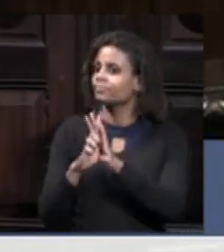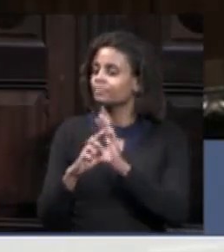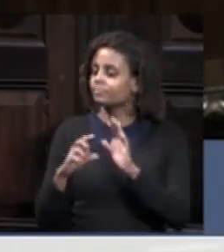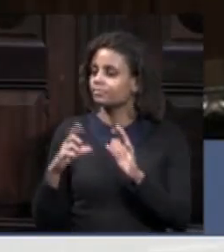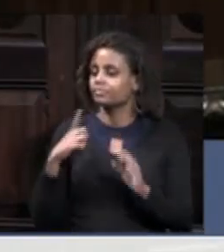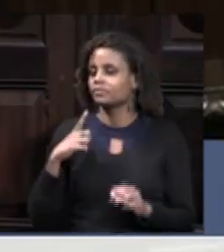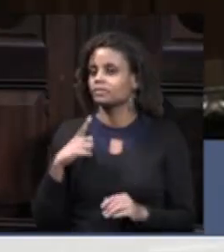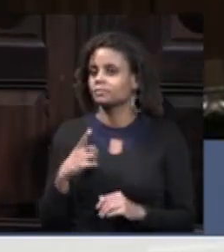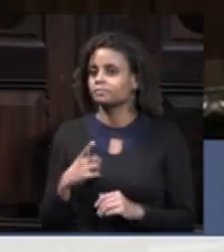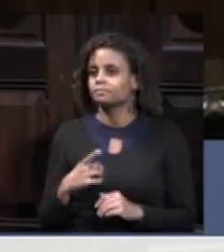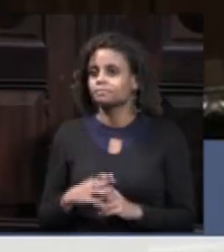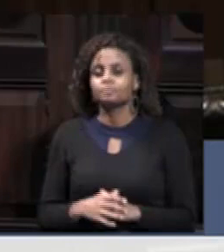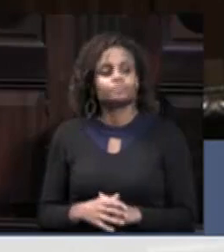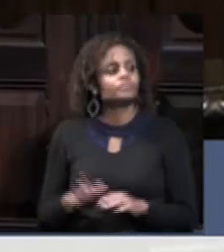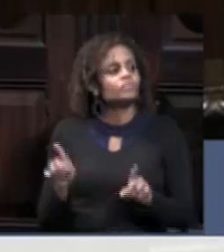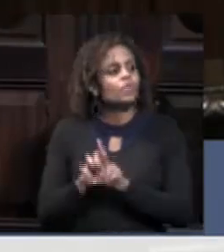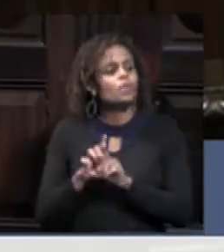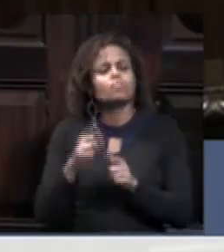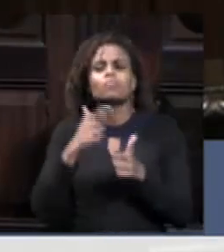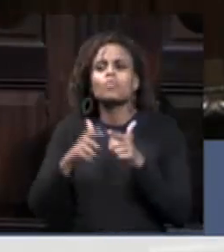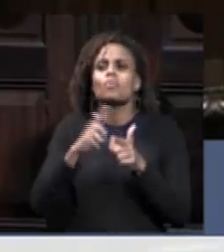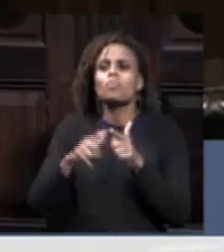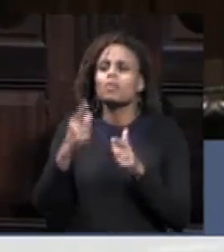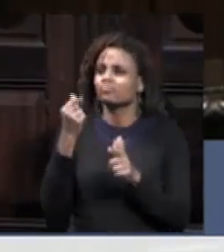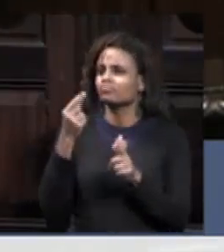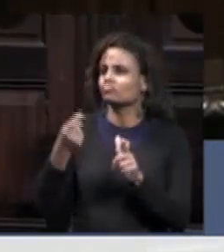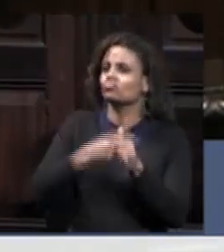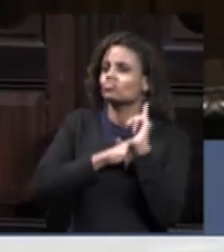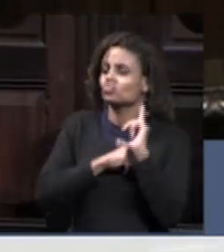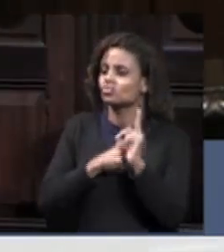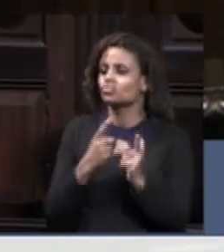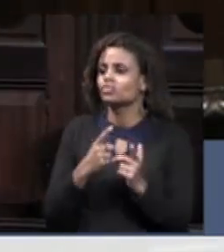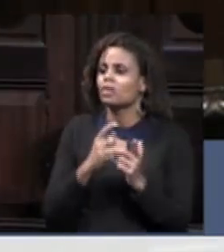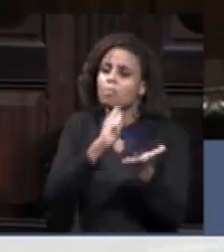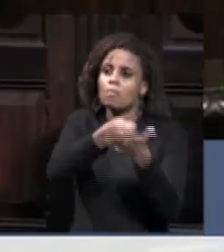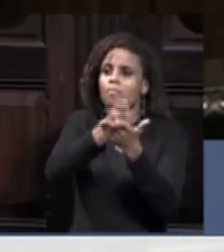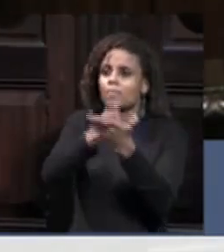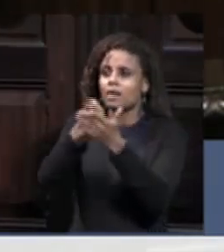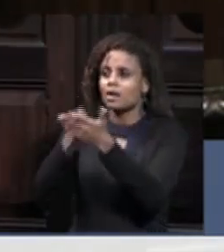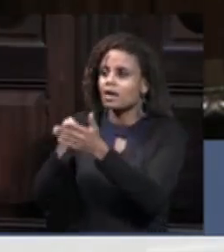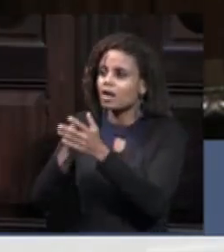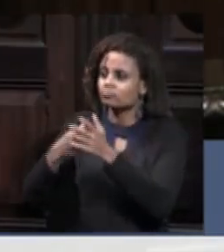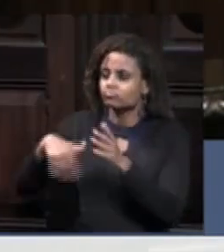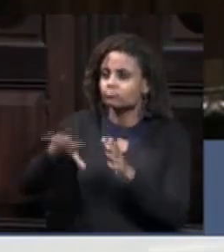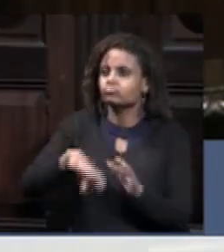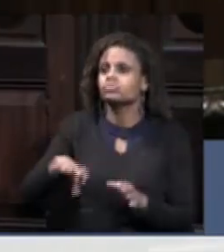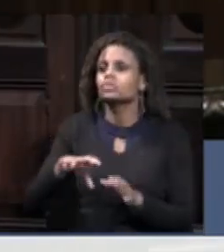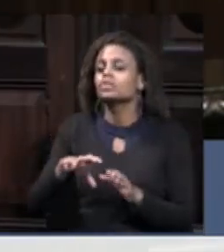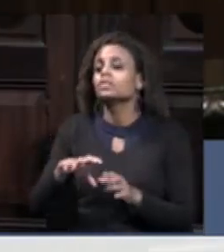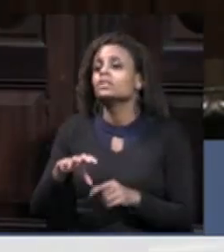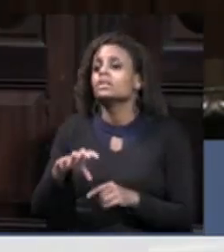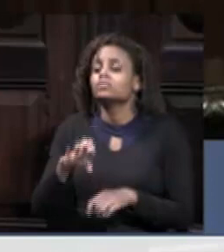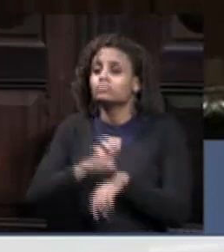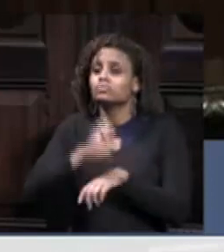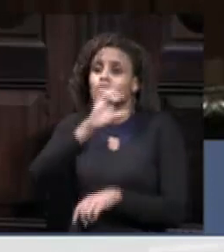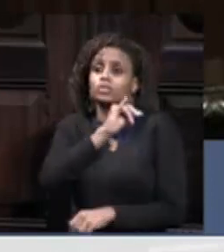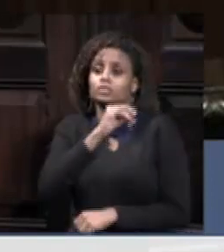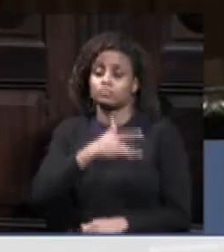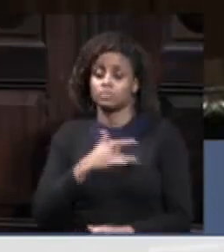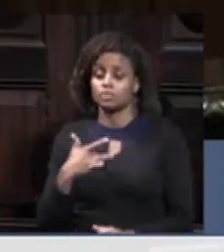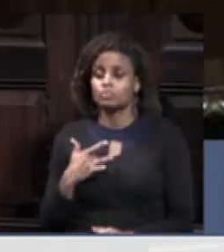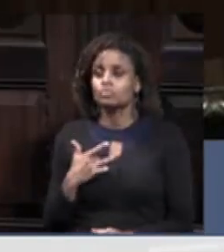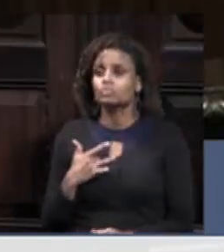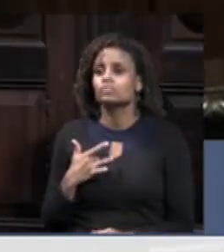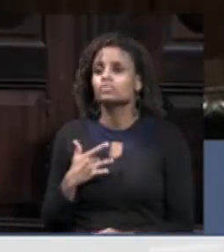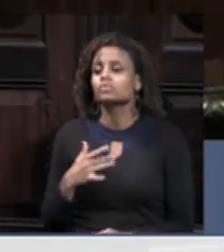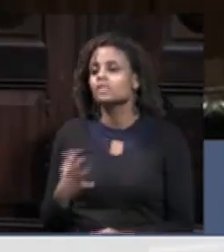problemas relacionados ao custeio das unidades estaduais de saúde, que interferem, por exemplo, na